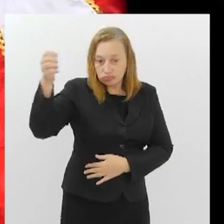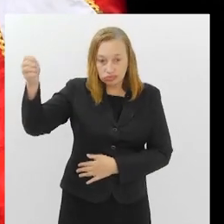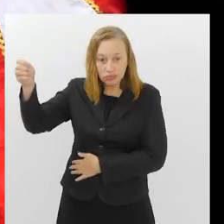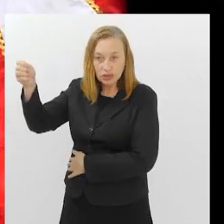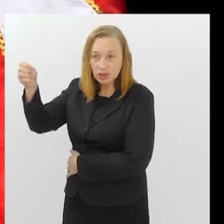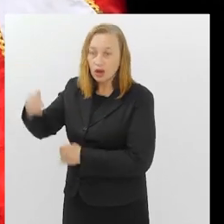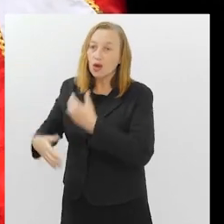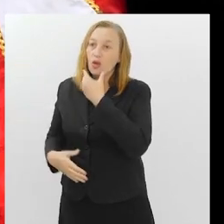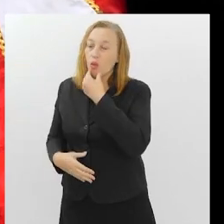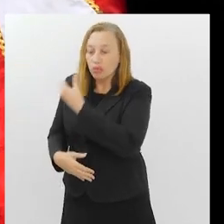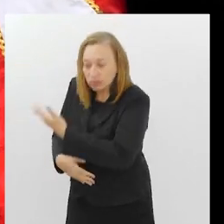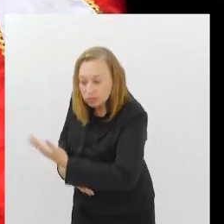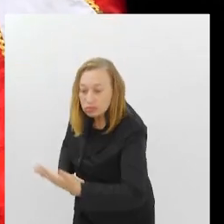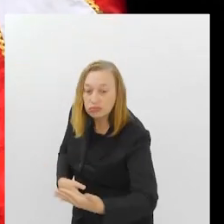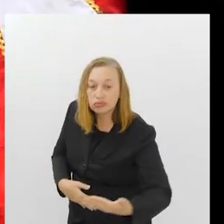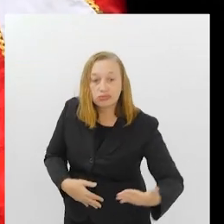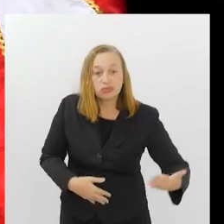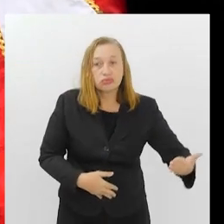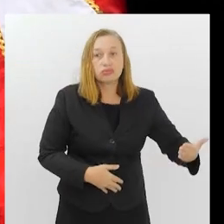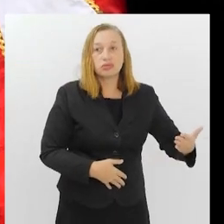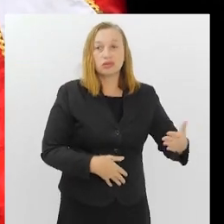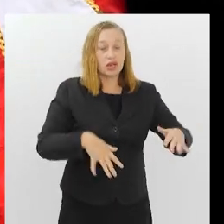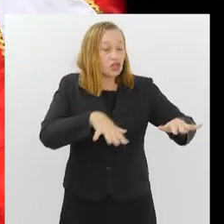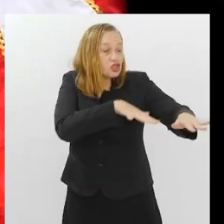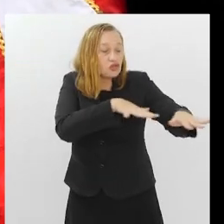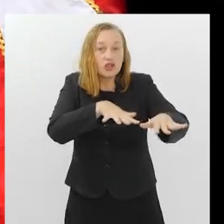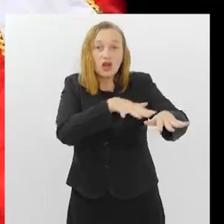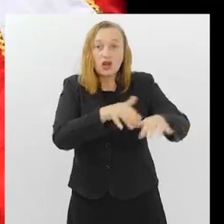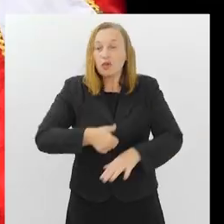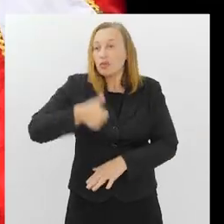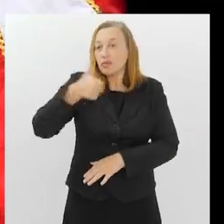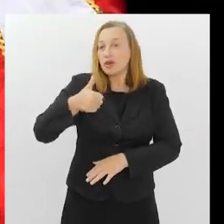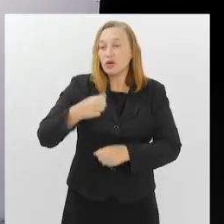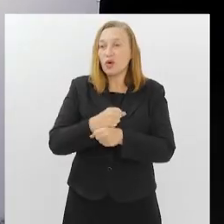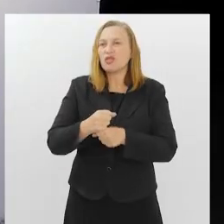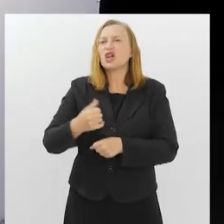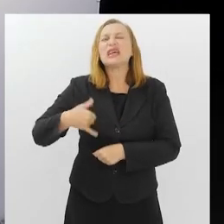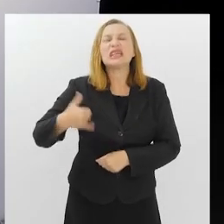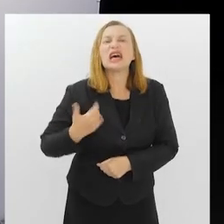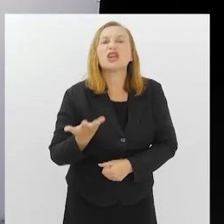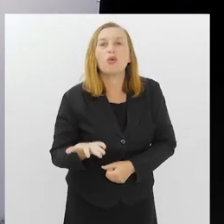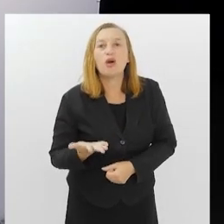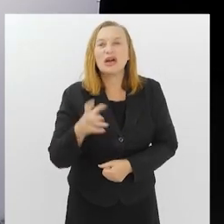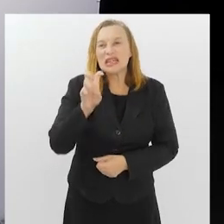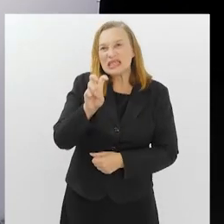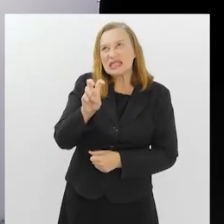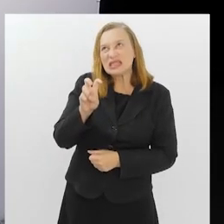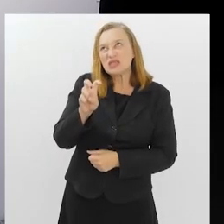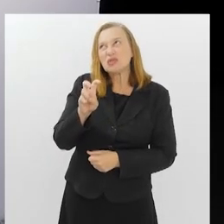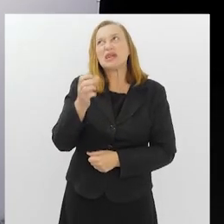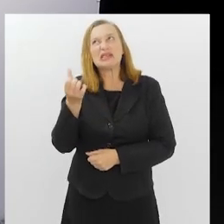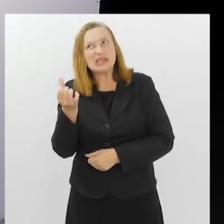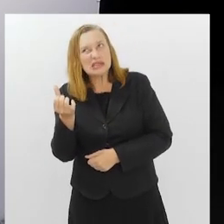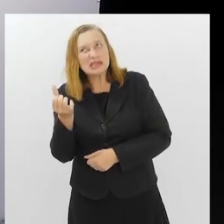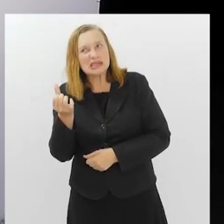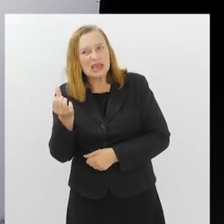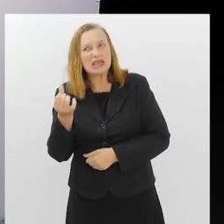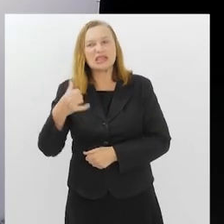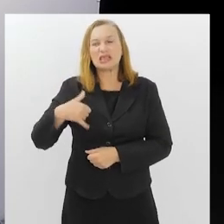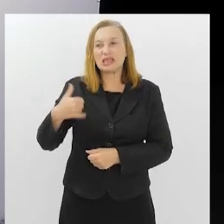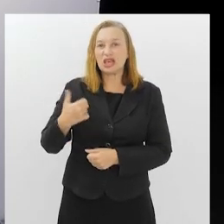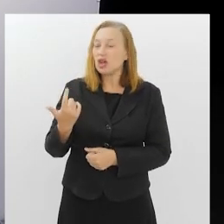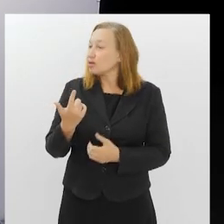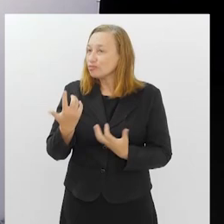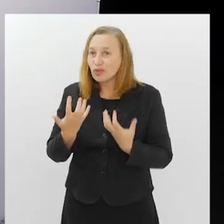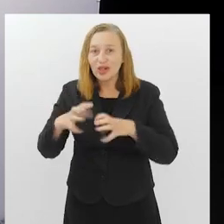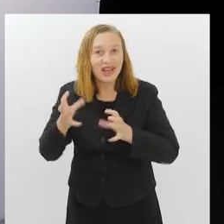E o projeto Manuel Dionísio desfilou na escola. Foi meu primeiro ano desfilando. Você tinha quantos aninhos? 5 para 6, 6 aninhos. 5 aninhos, aí não